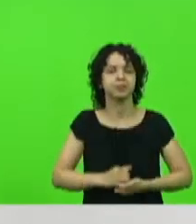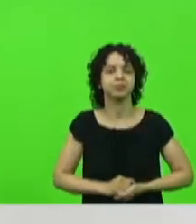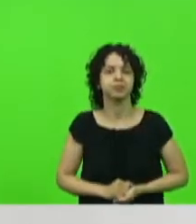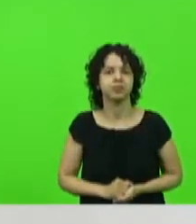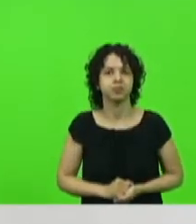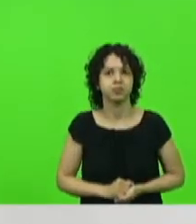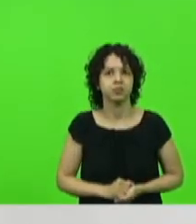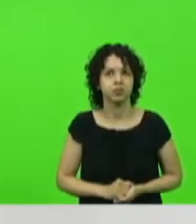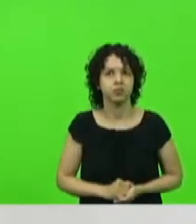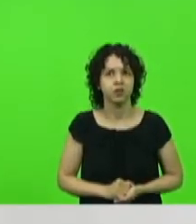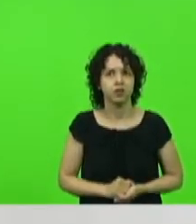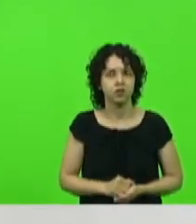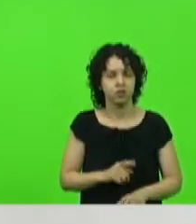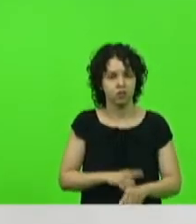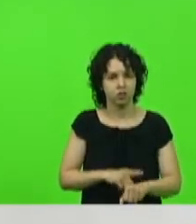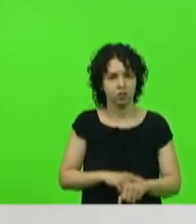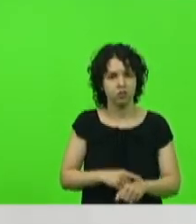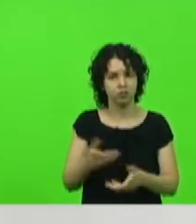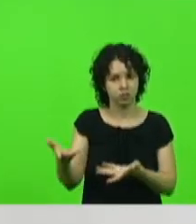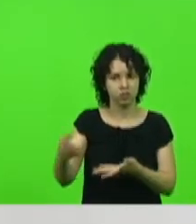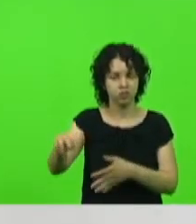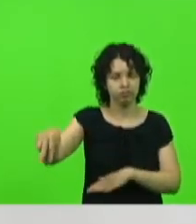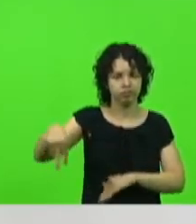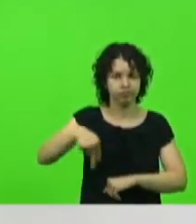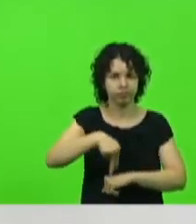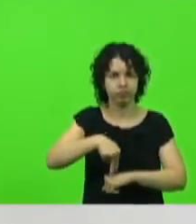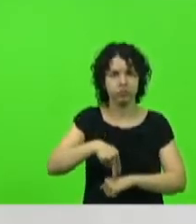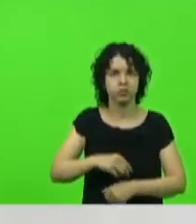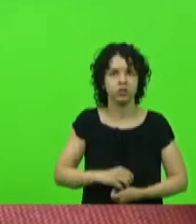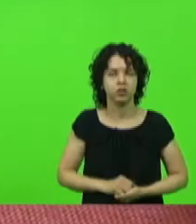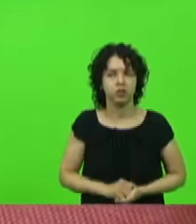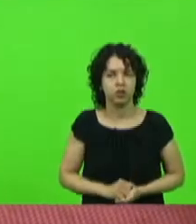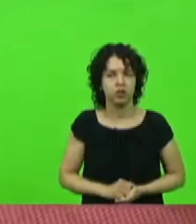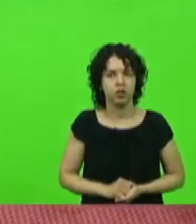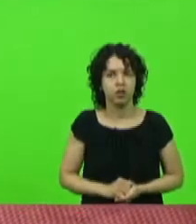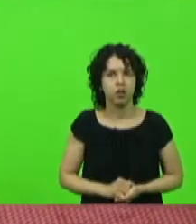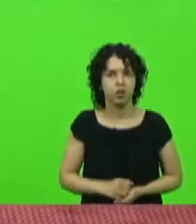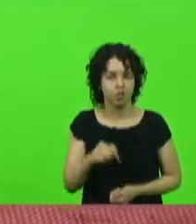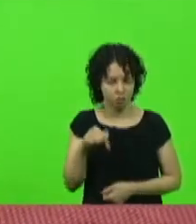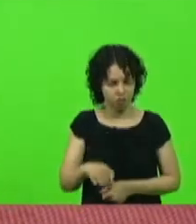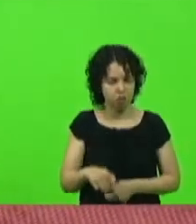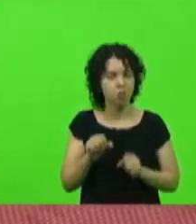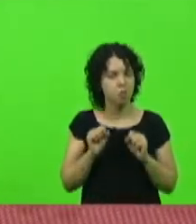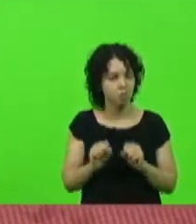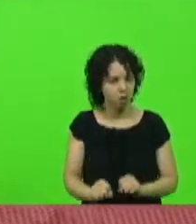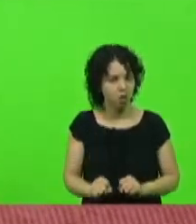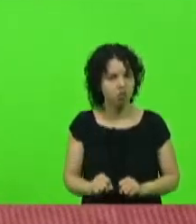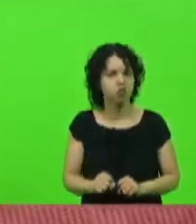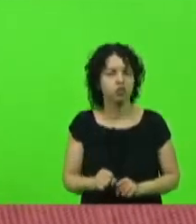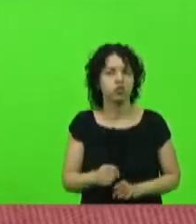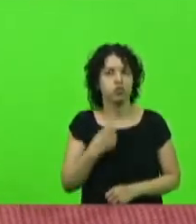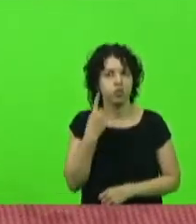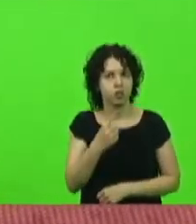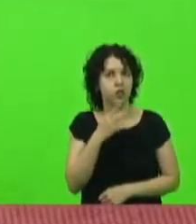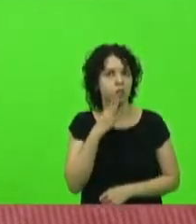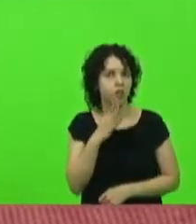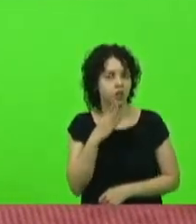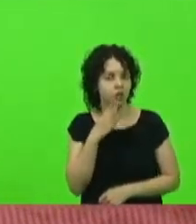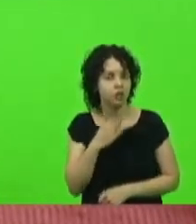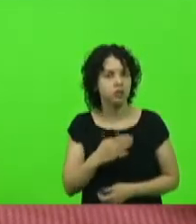puder segurar o relógio até o deputado Maurício chegando. Pode ser daqui mesmo, deputado Berlante. Só que, como o